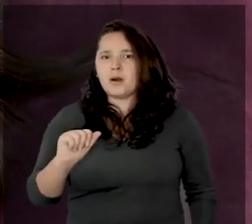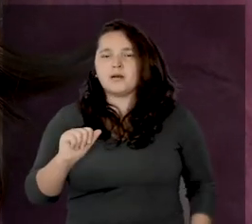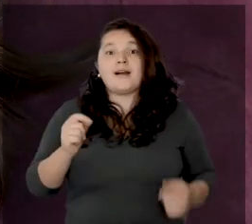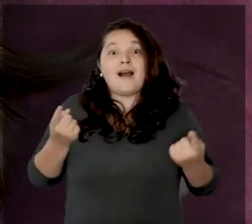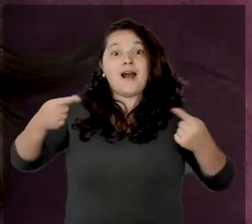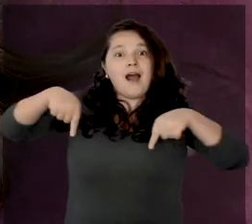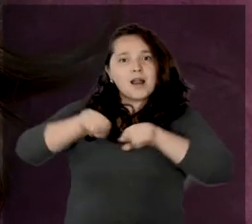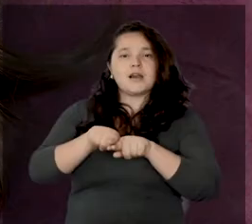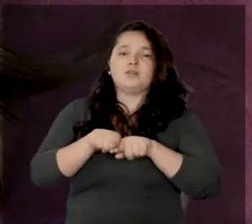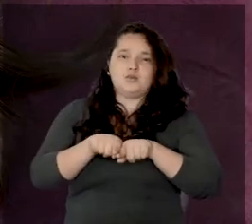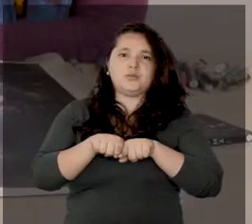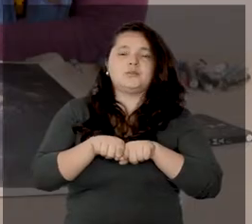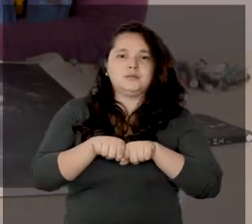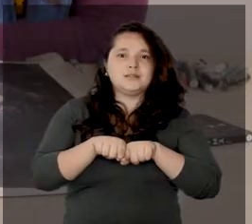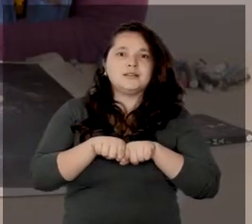disso desde os